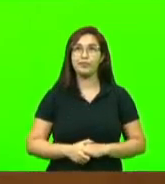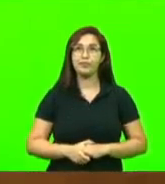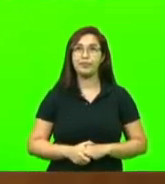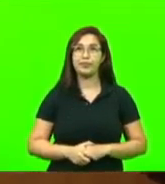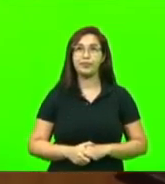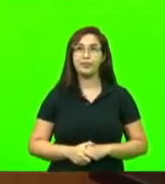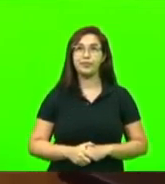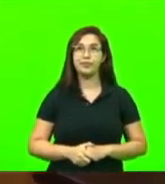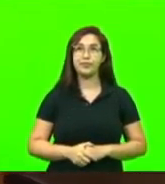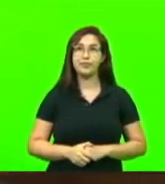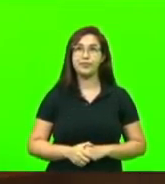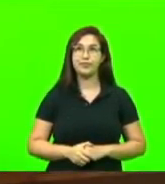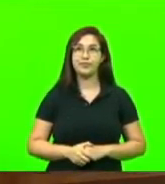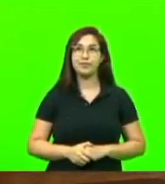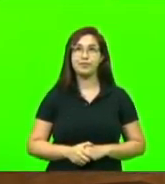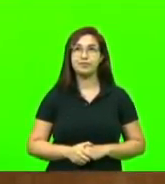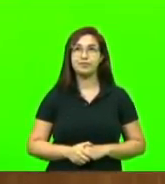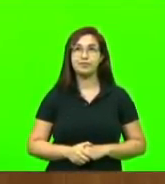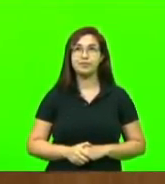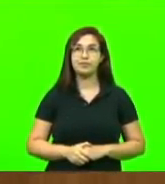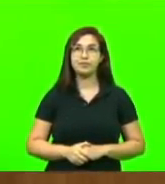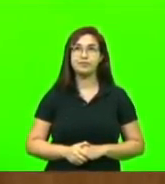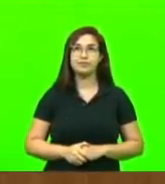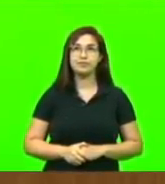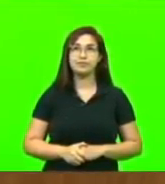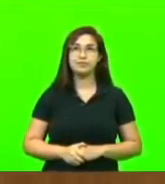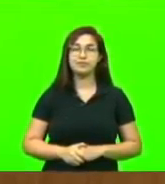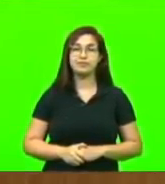Depois falo eu pelo PT. É azada, pesada.